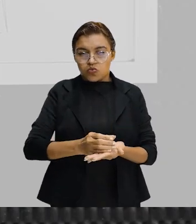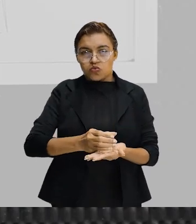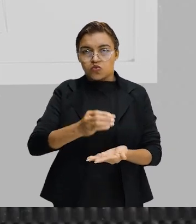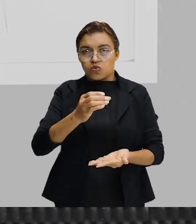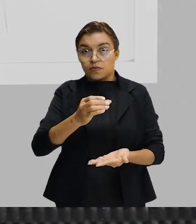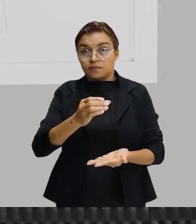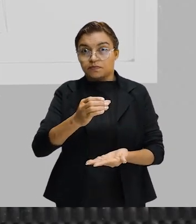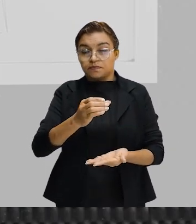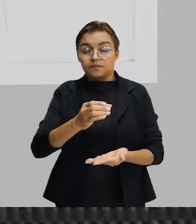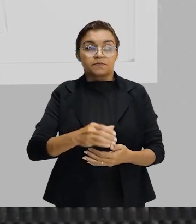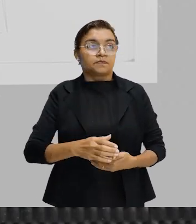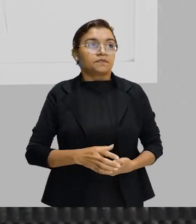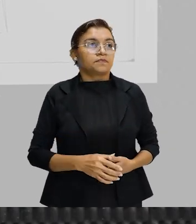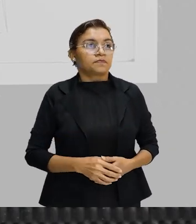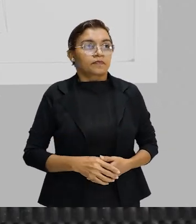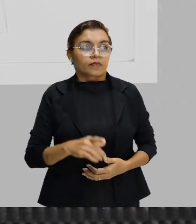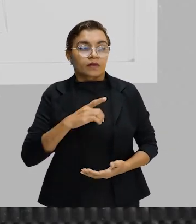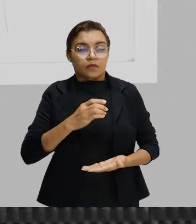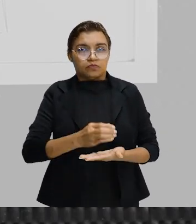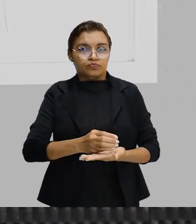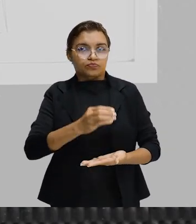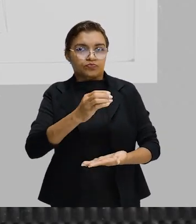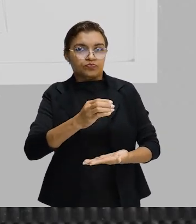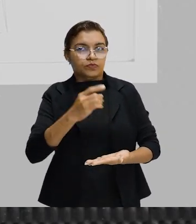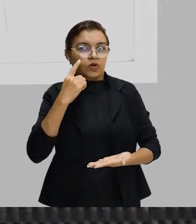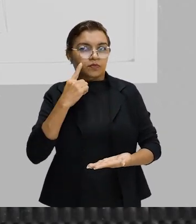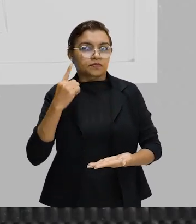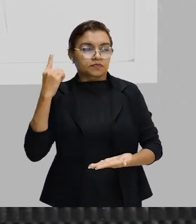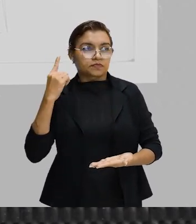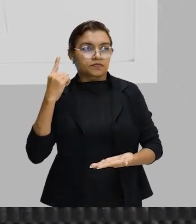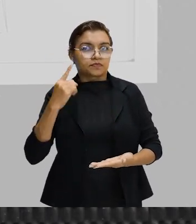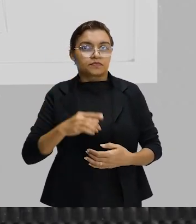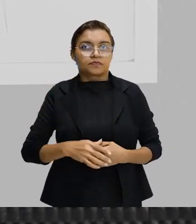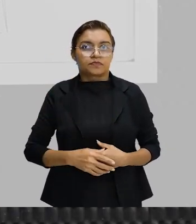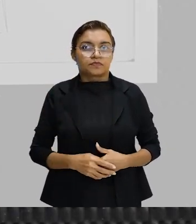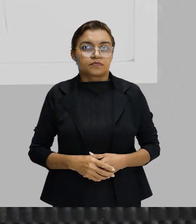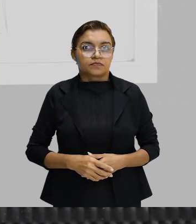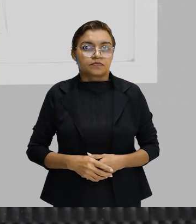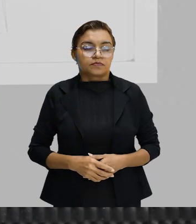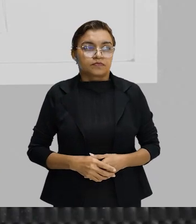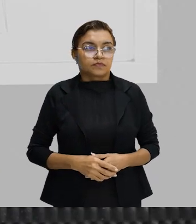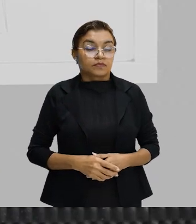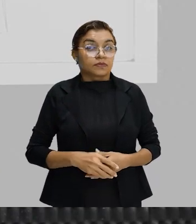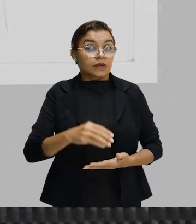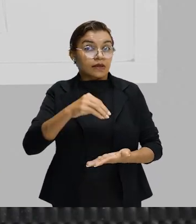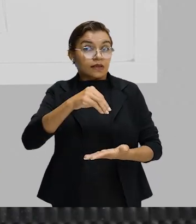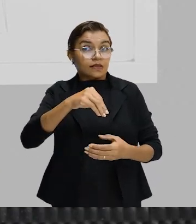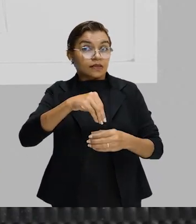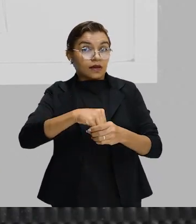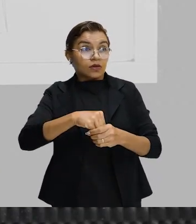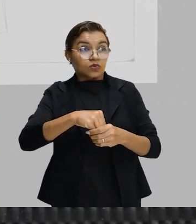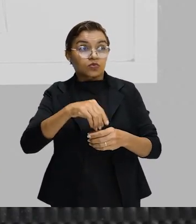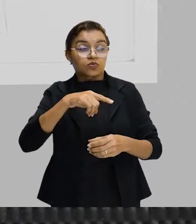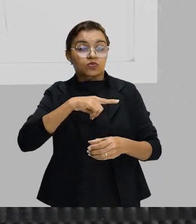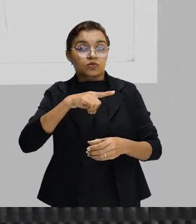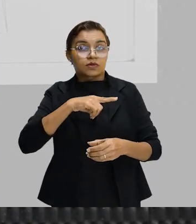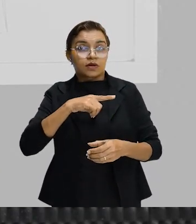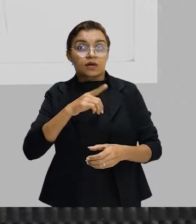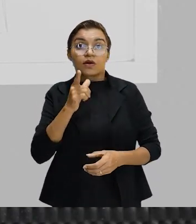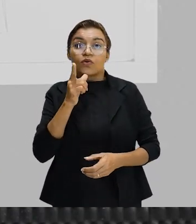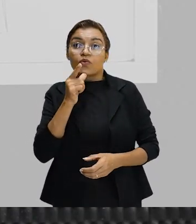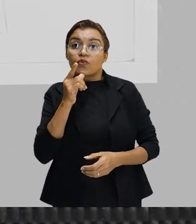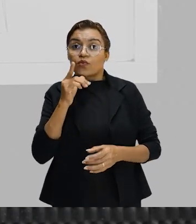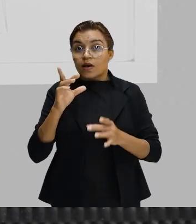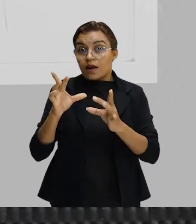certo? Nós temos um recipiente aqui. Esse recipiente, logicamente que dentro dele eu tenho um líquido,